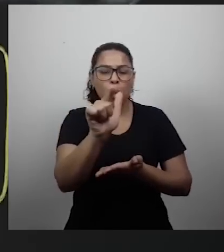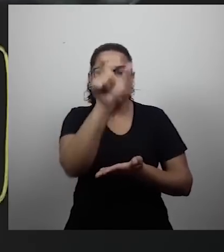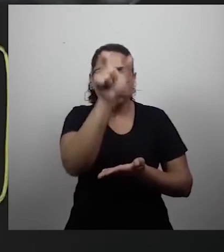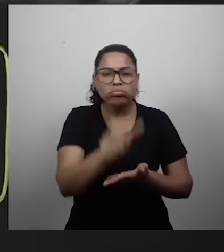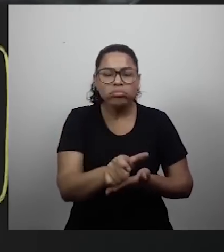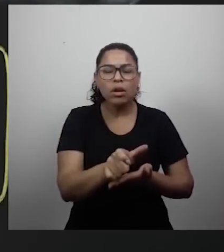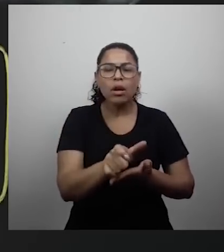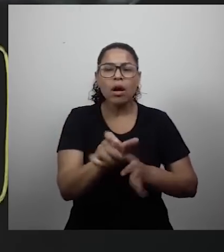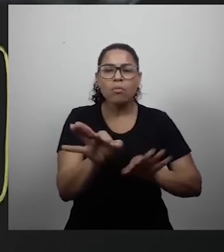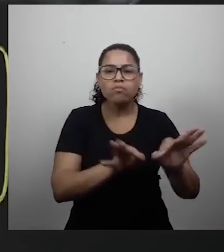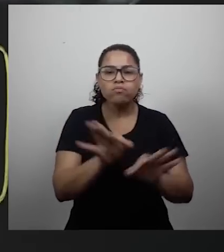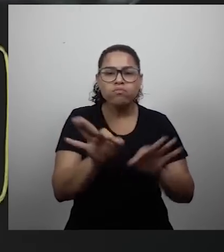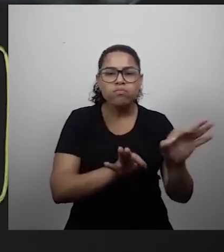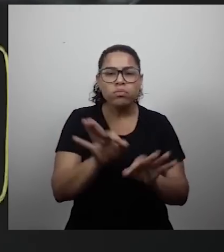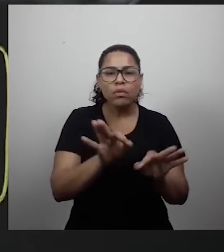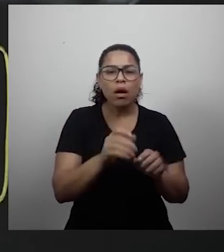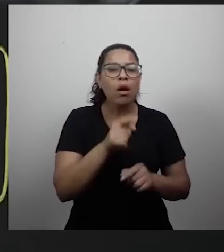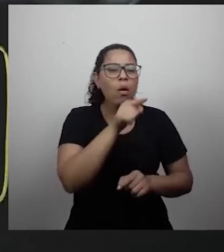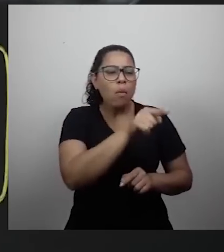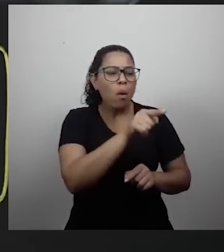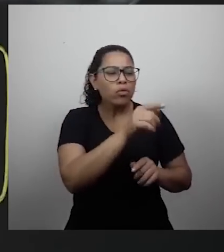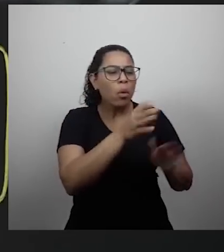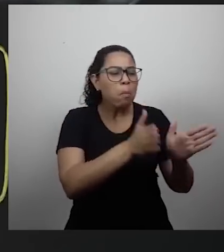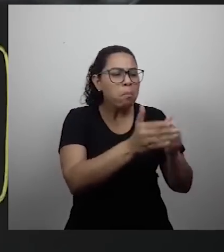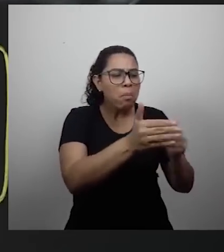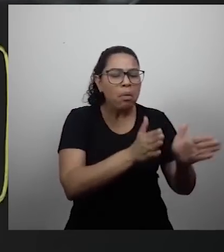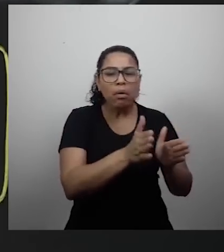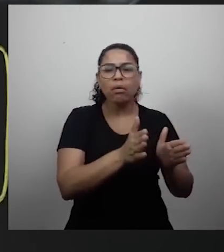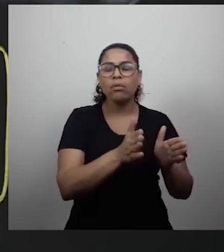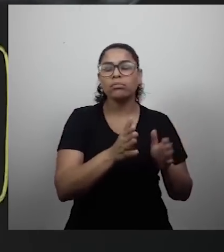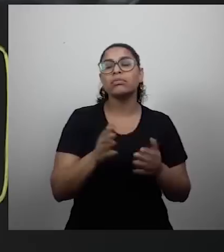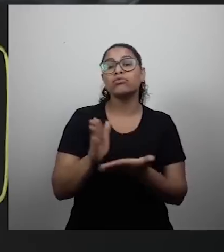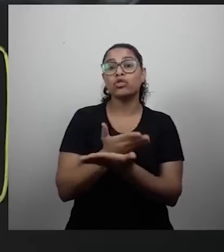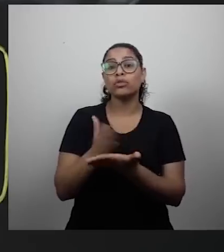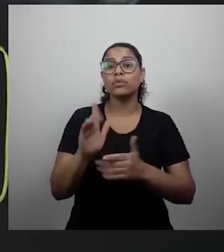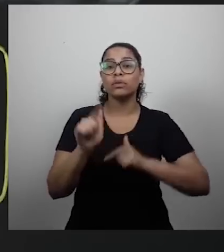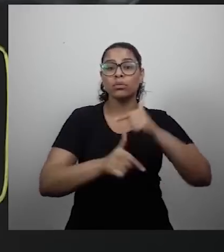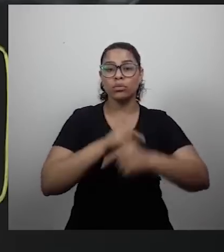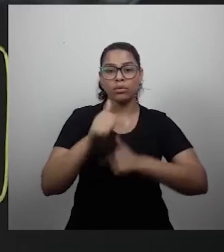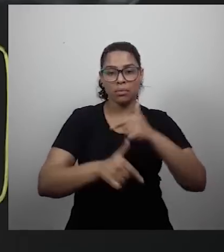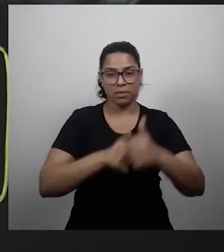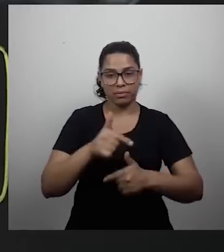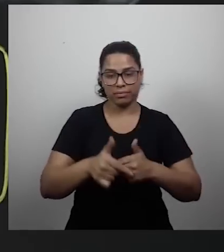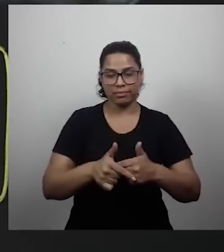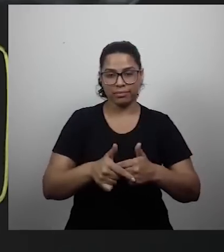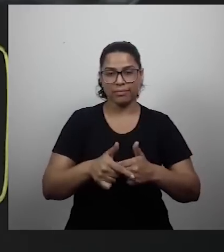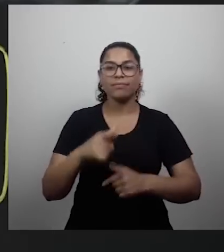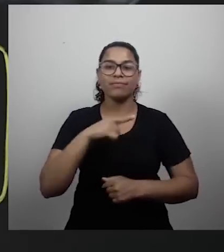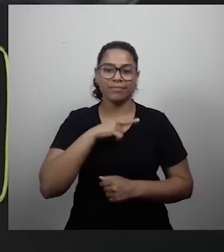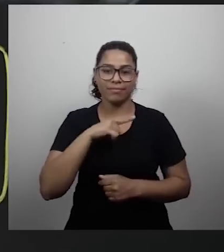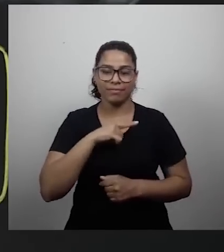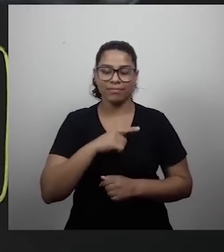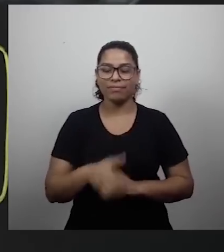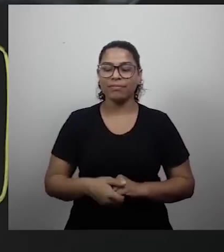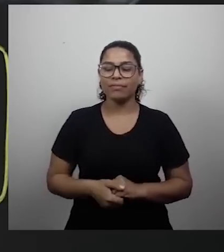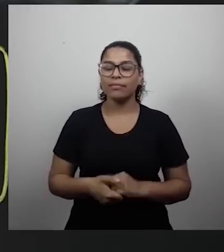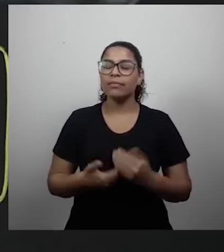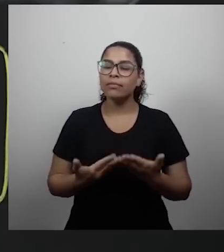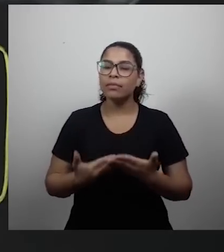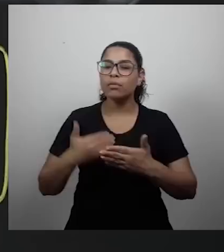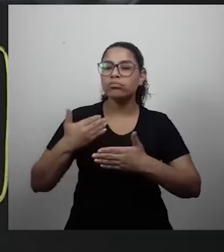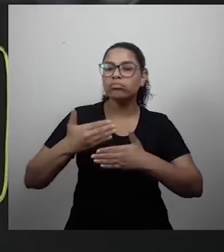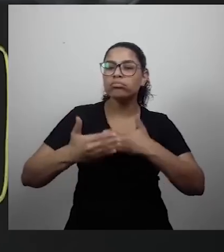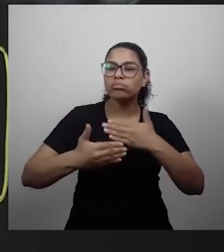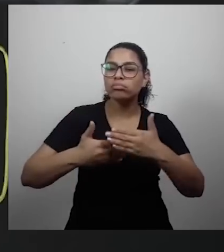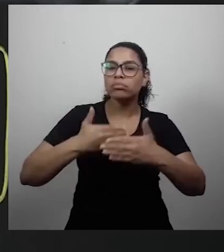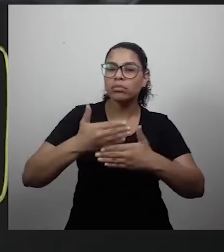outro monta. Já existe uma divisão de tarefas na produção de mercadorias. Esse modelo ele começa com as